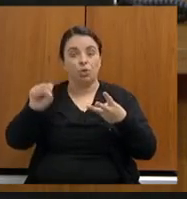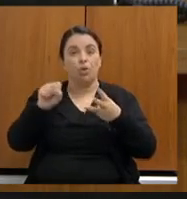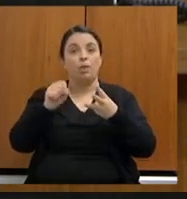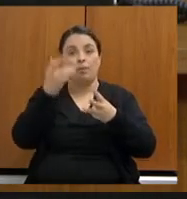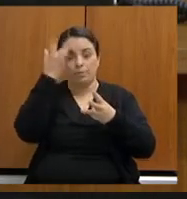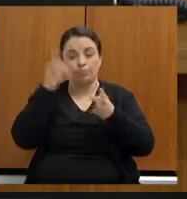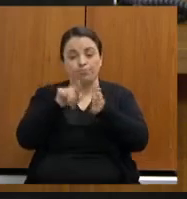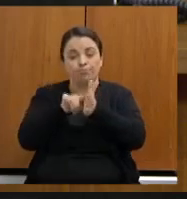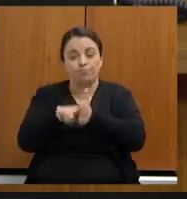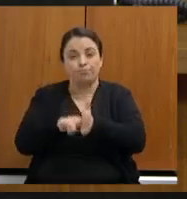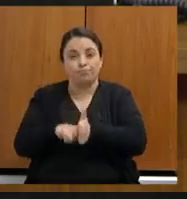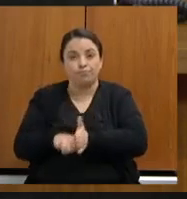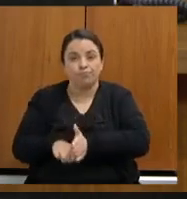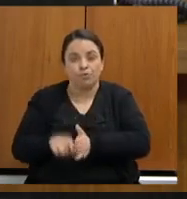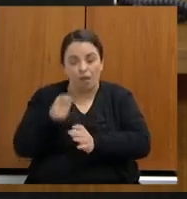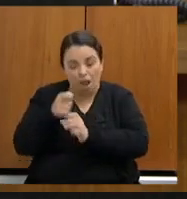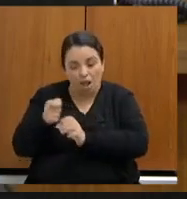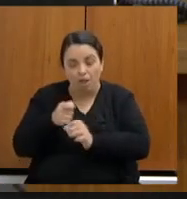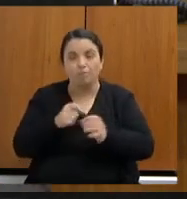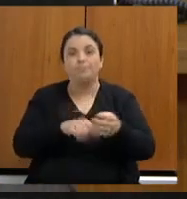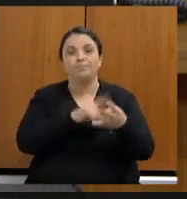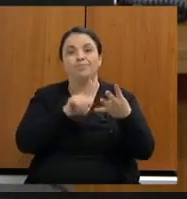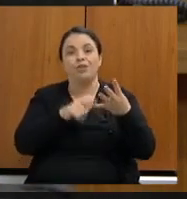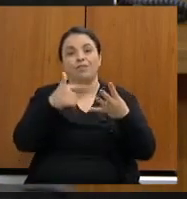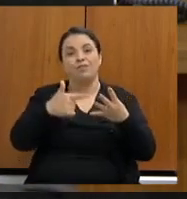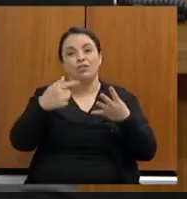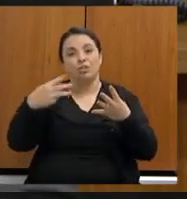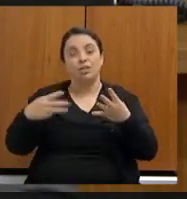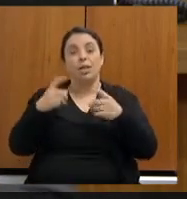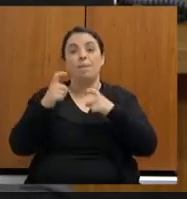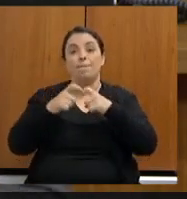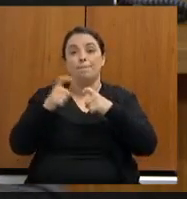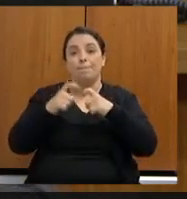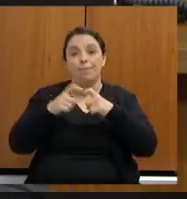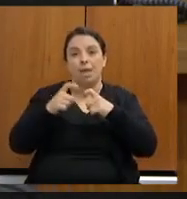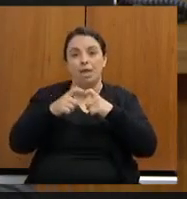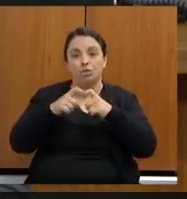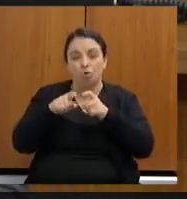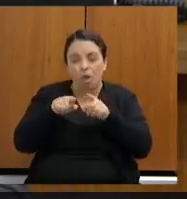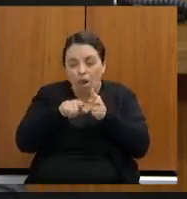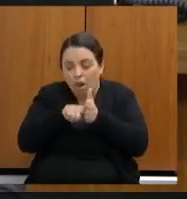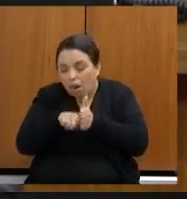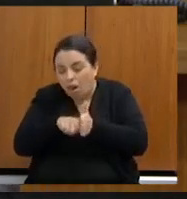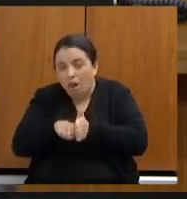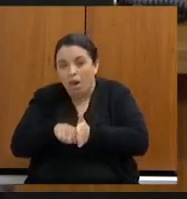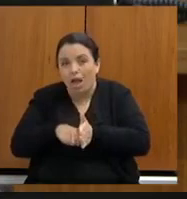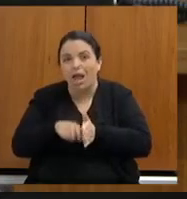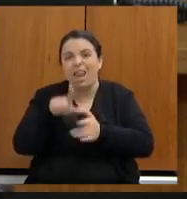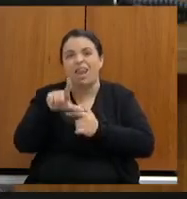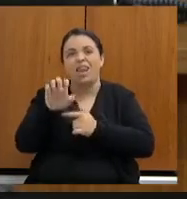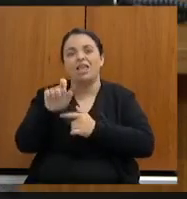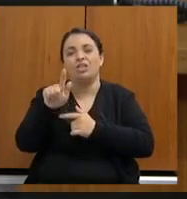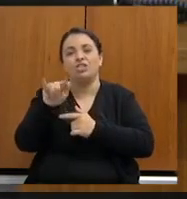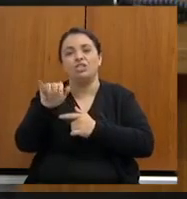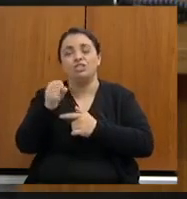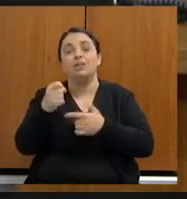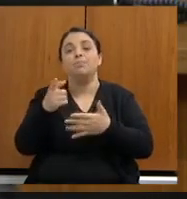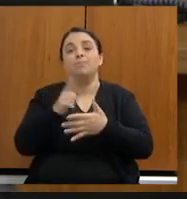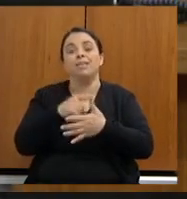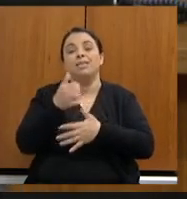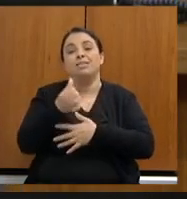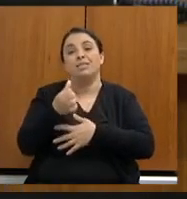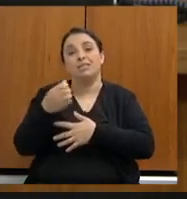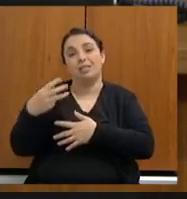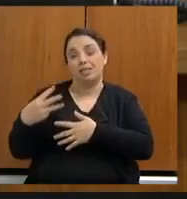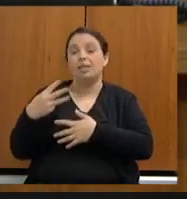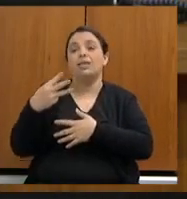23 para médico-legista e63 para perito criminal Essas foram as as